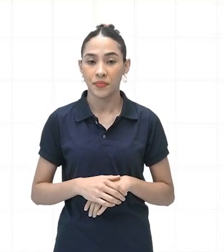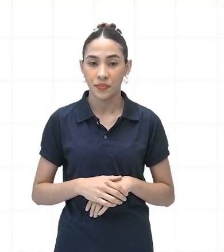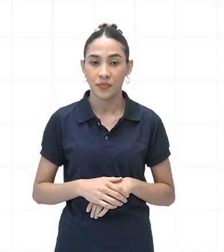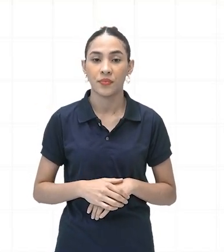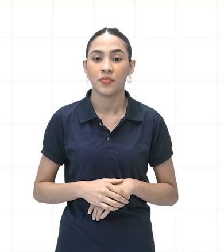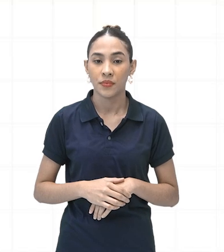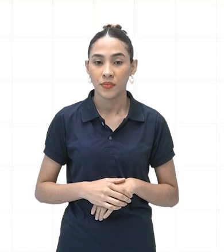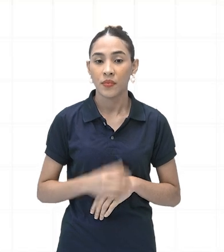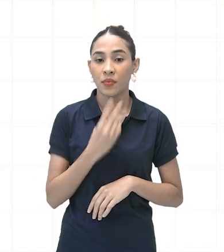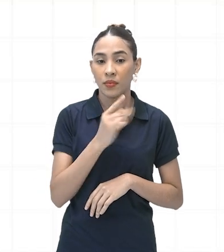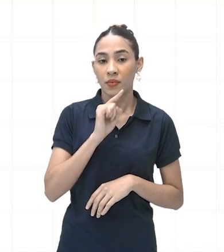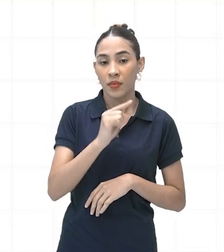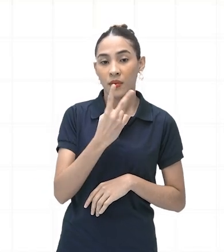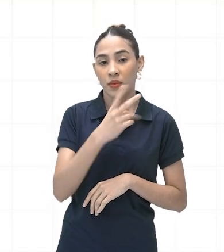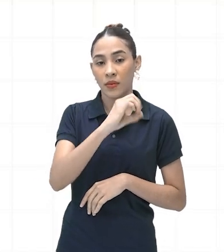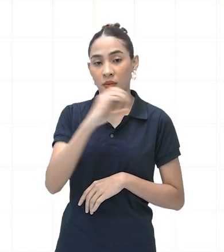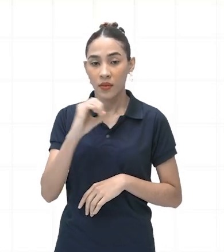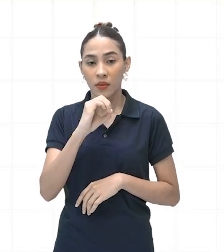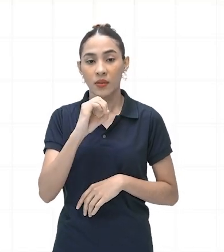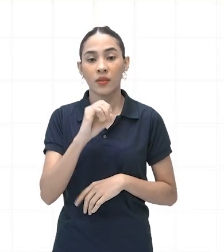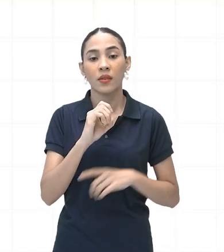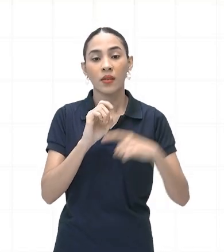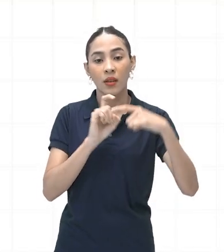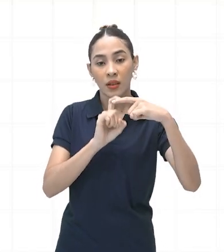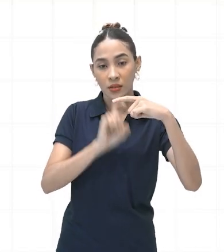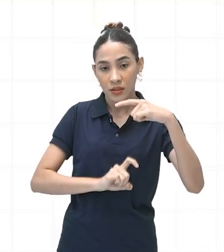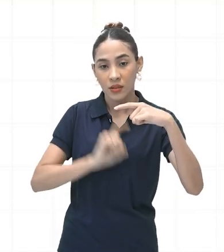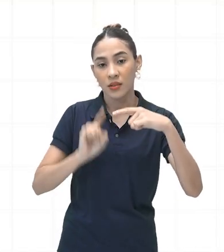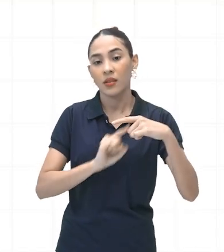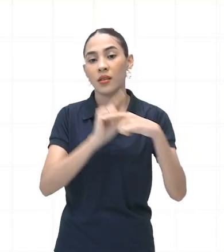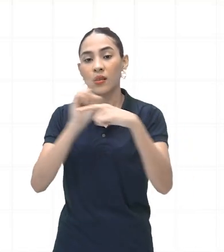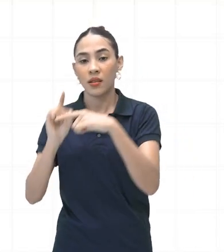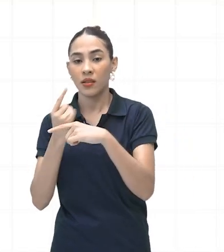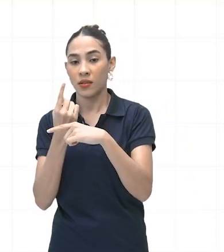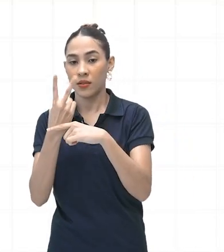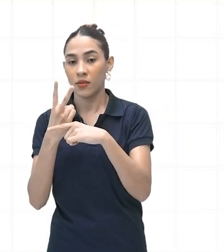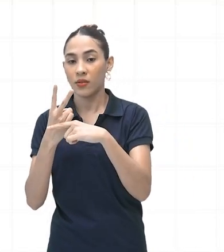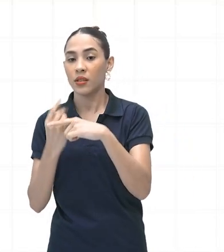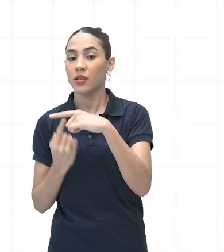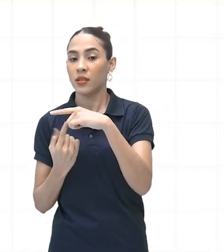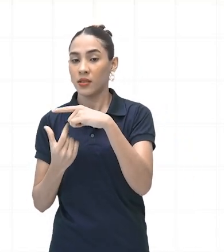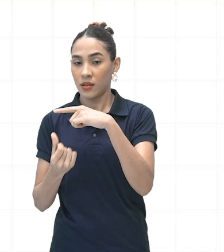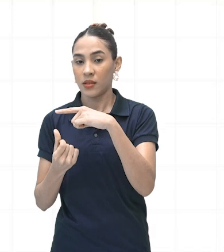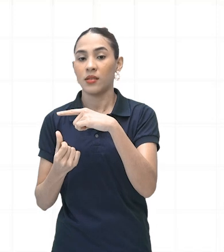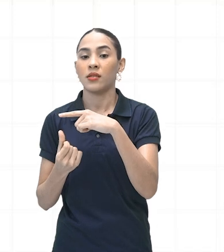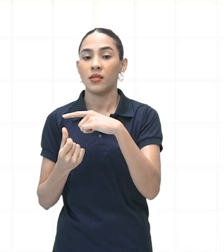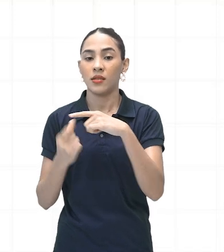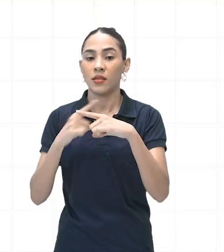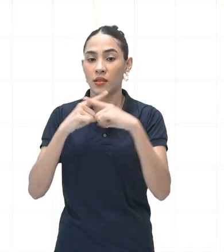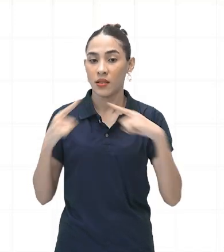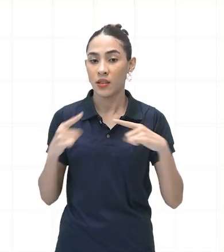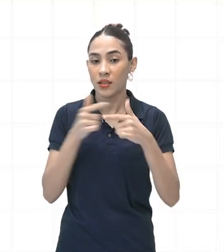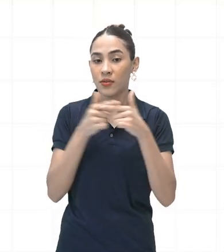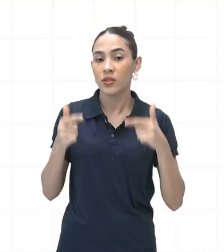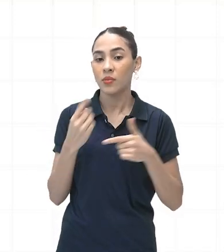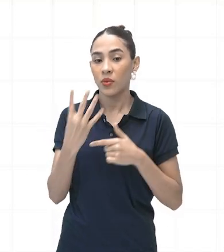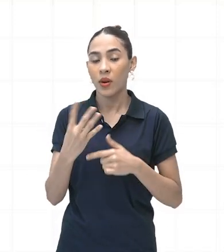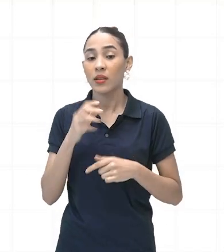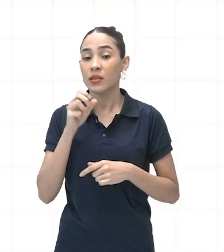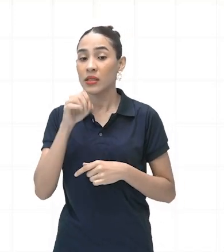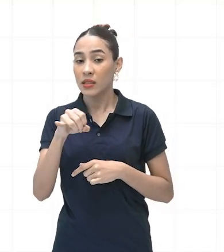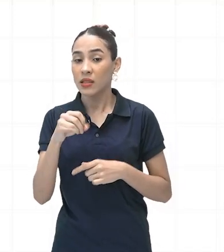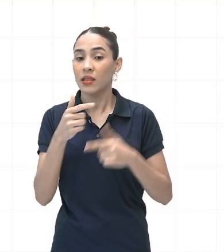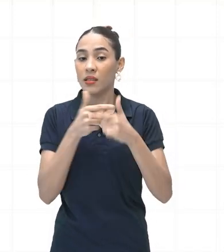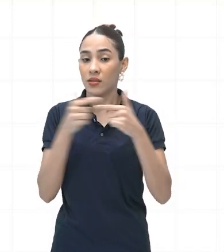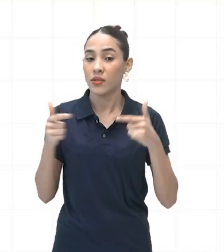12 por 16. E, novamente, eu posso simplificar esses valores aqui por 4. Simplificando por